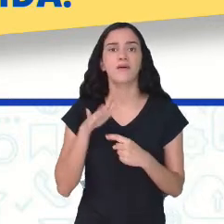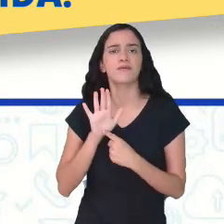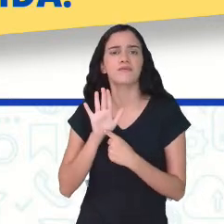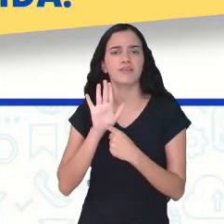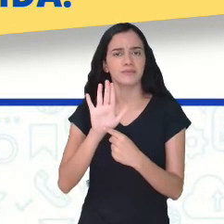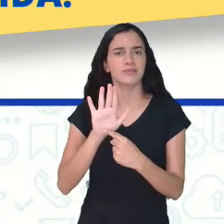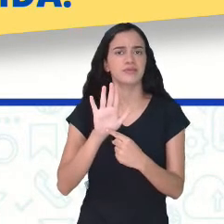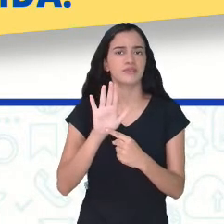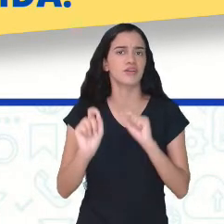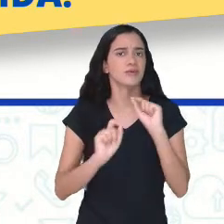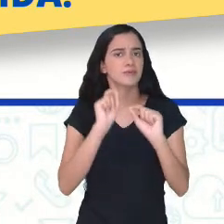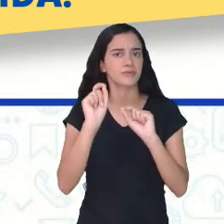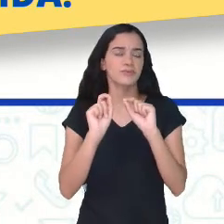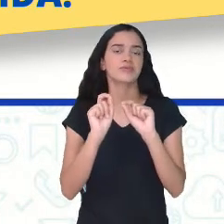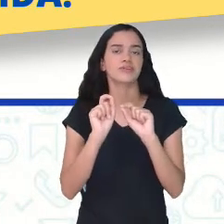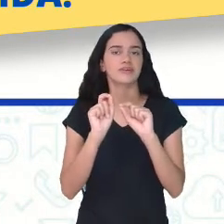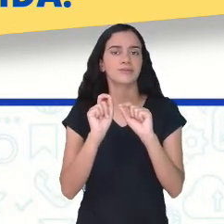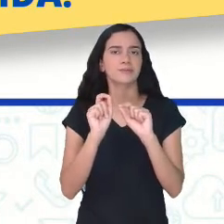apresentar, não é,